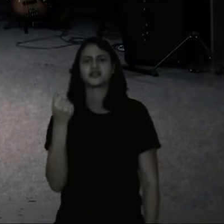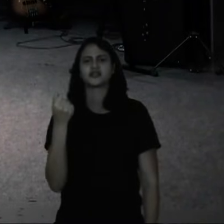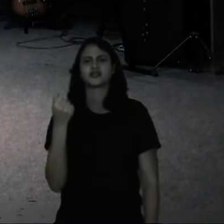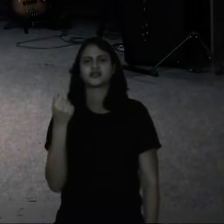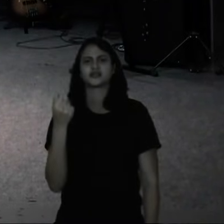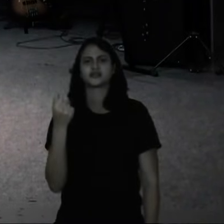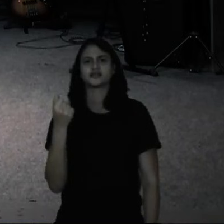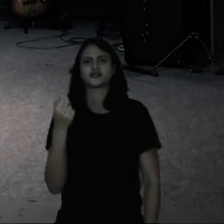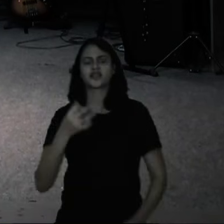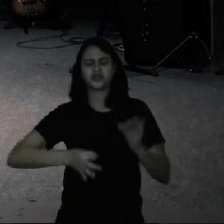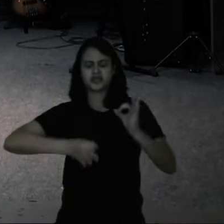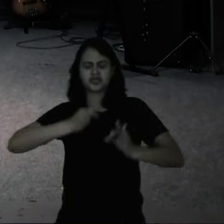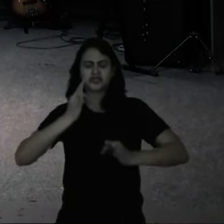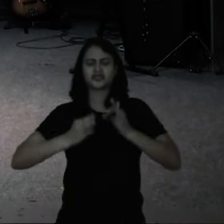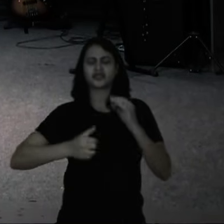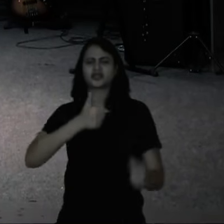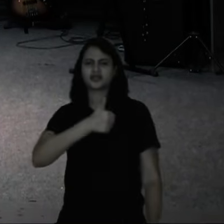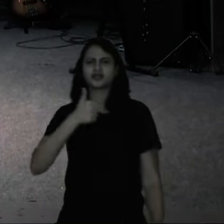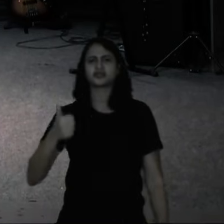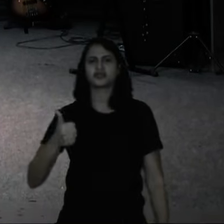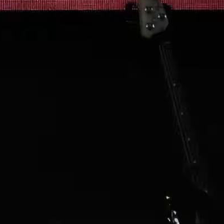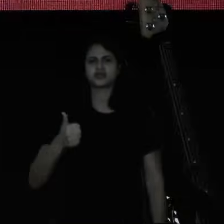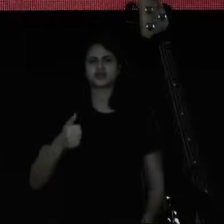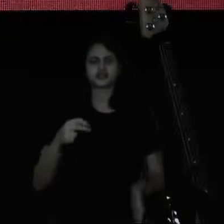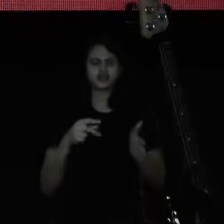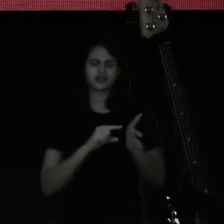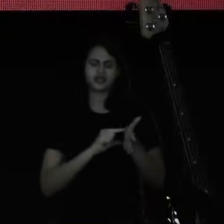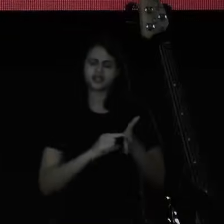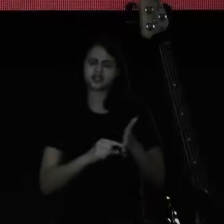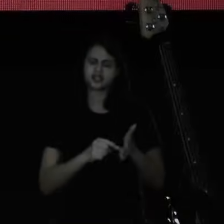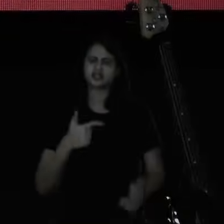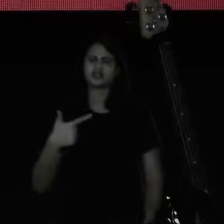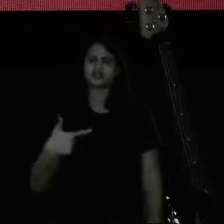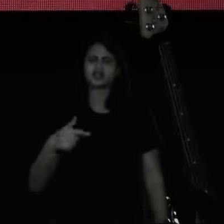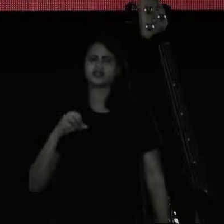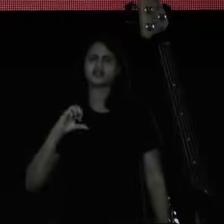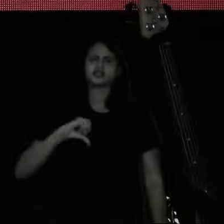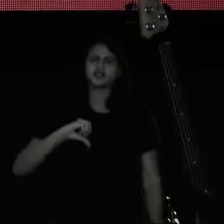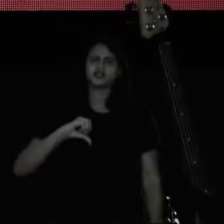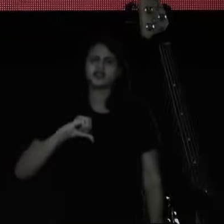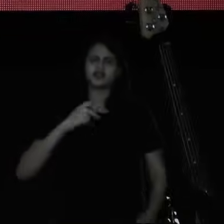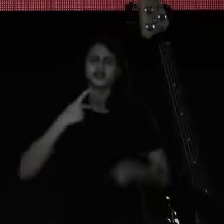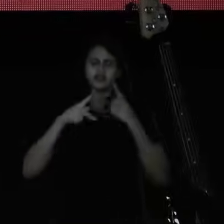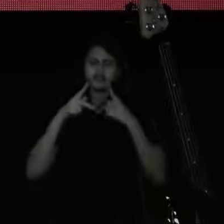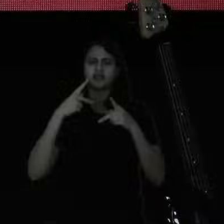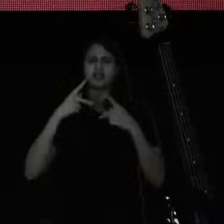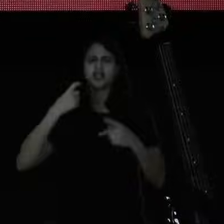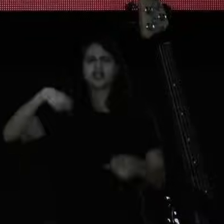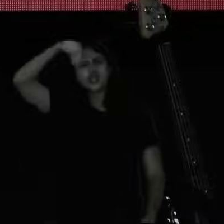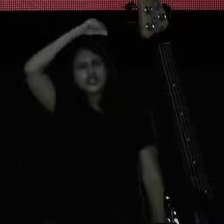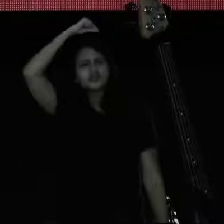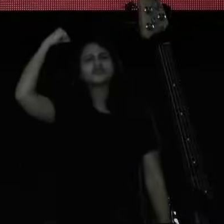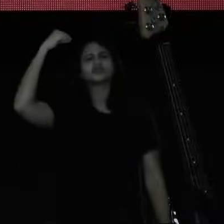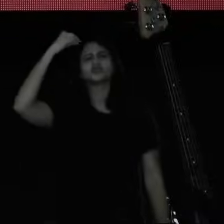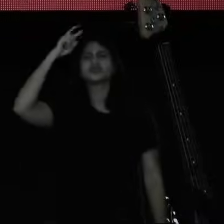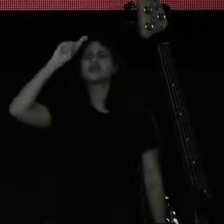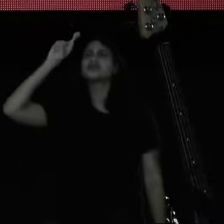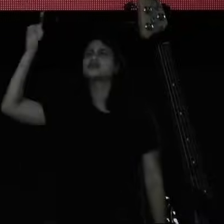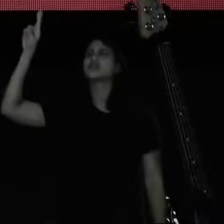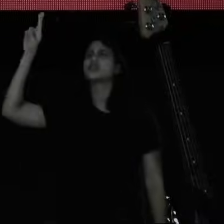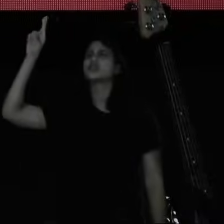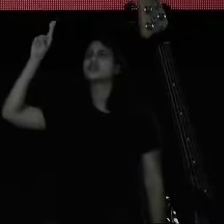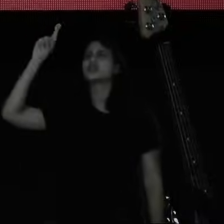Juízes 11, 29, olha que coisa, diz assim: então o Espírito do Senhor se apossou de Jefté, este atravessou Gileade e